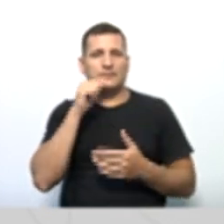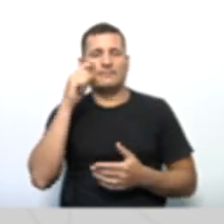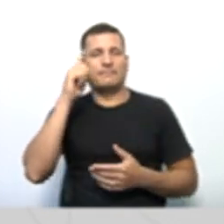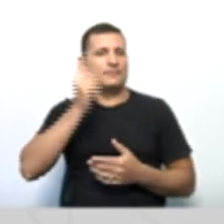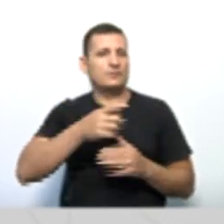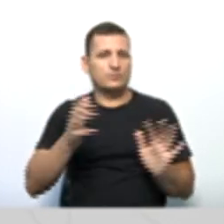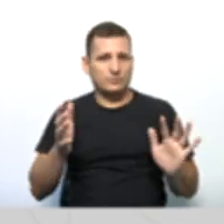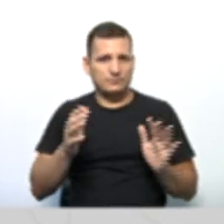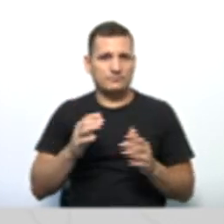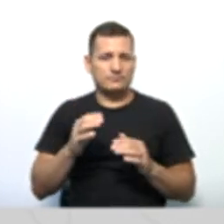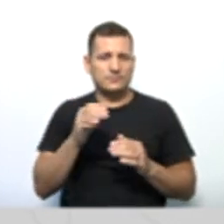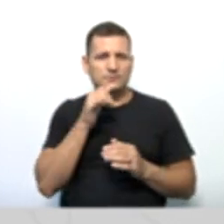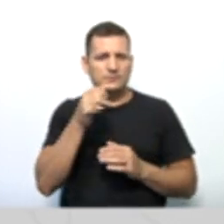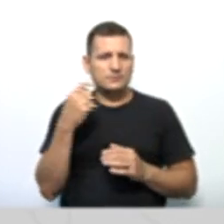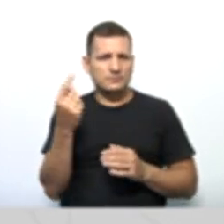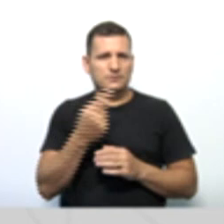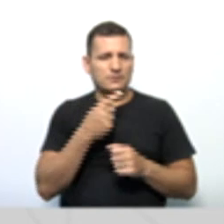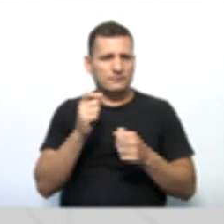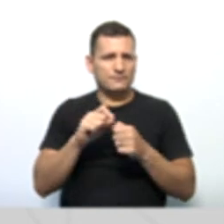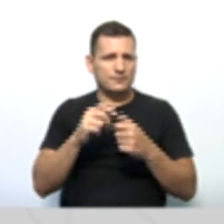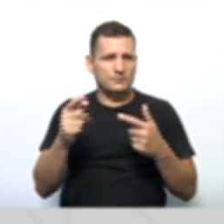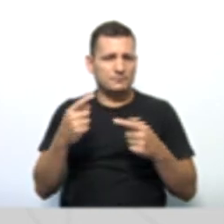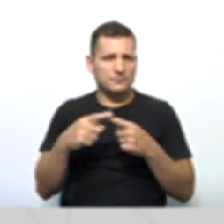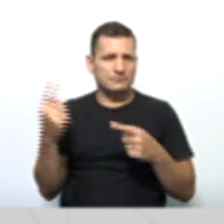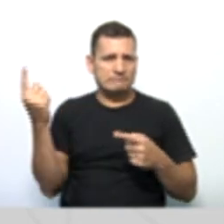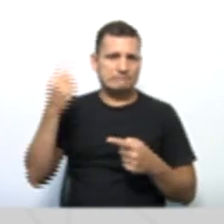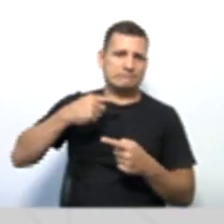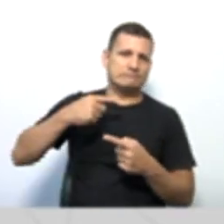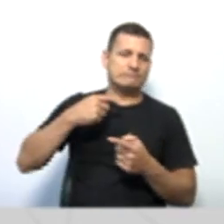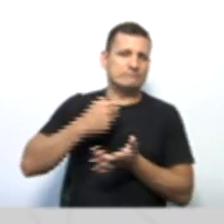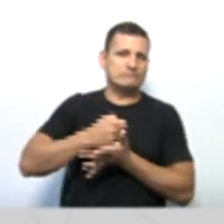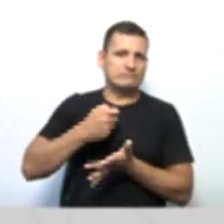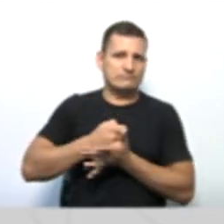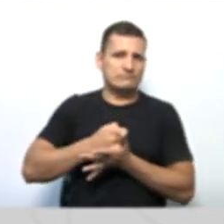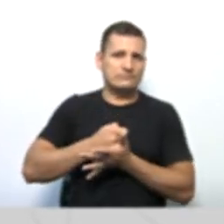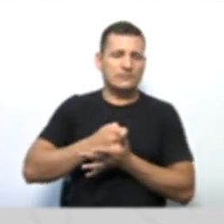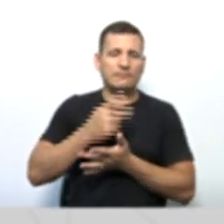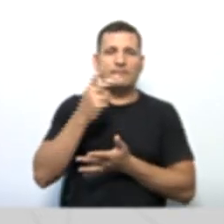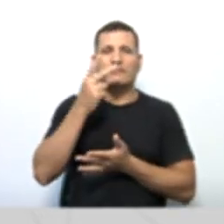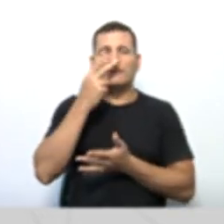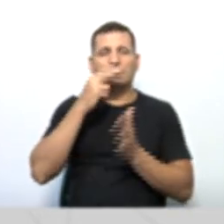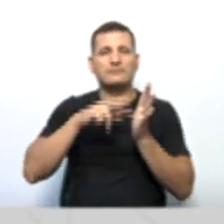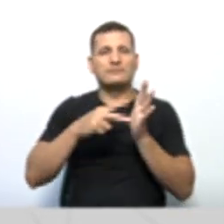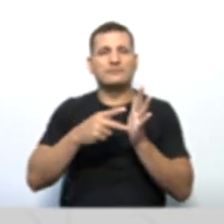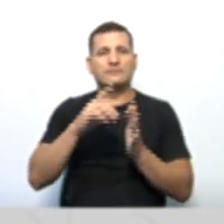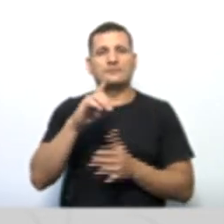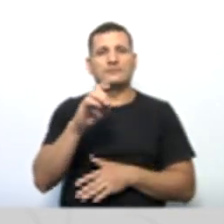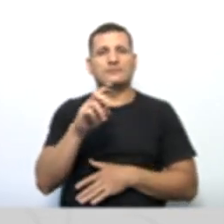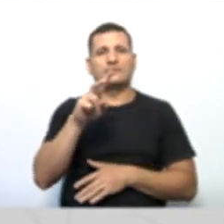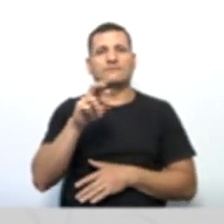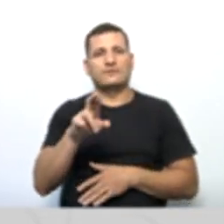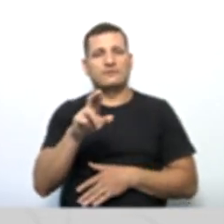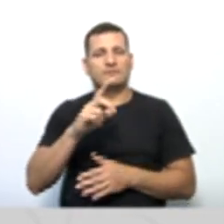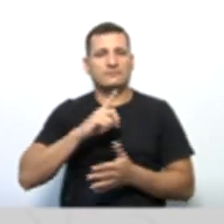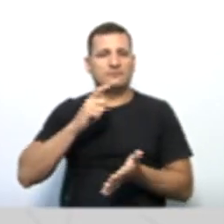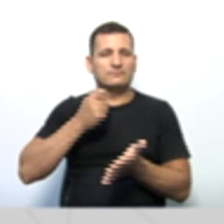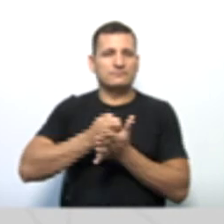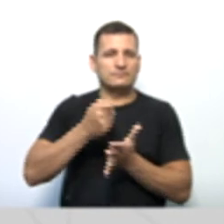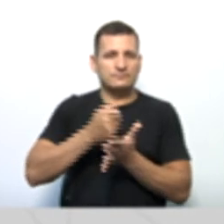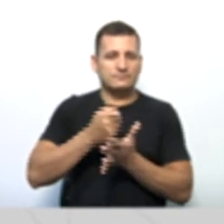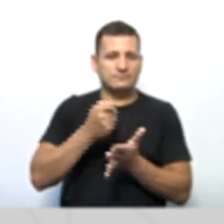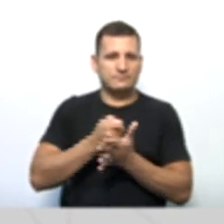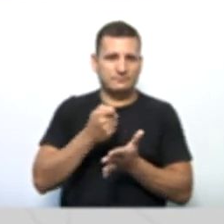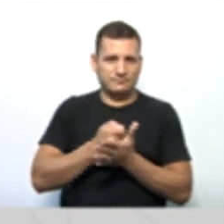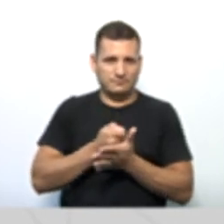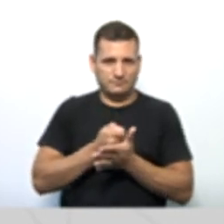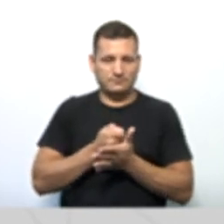algo porque é obrigado, a gente está agindo pelo dever. Ou seja, aqui eu tenho uma obrigação que é